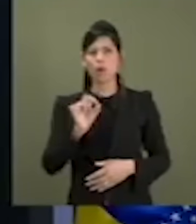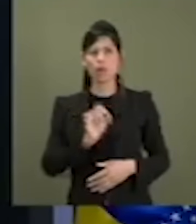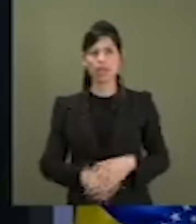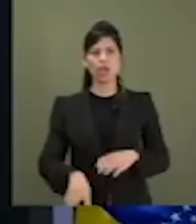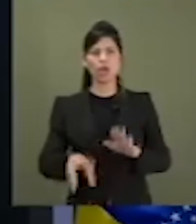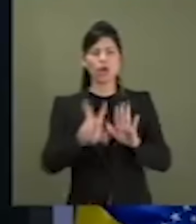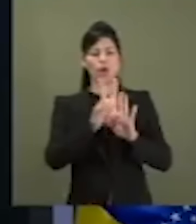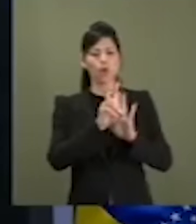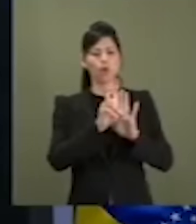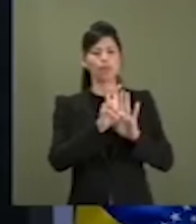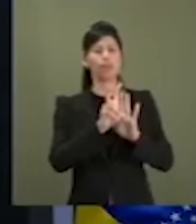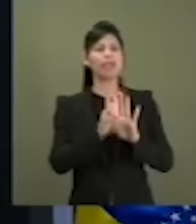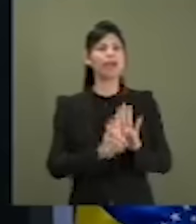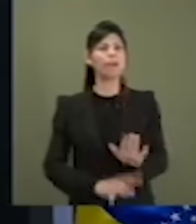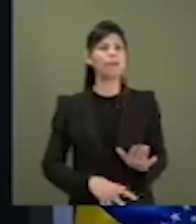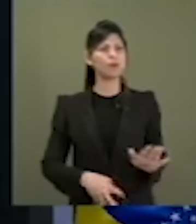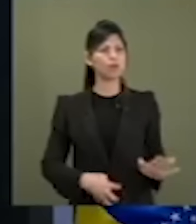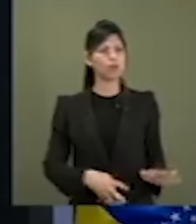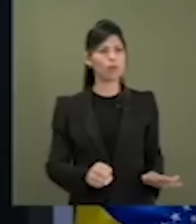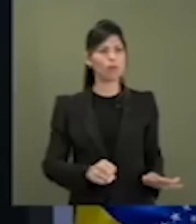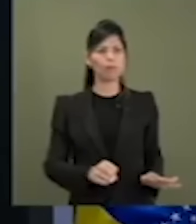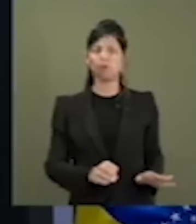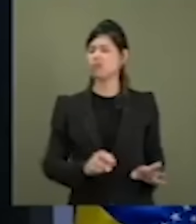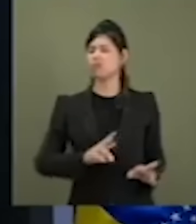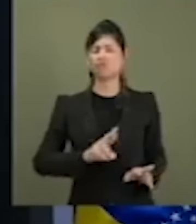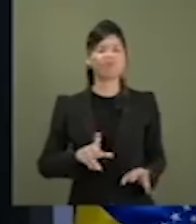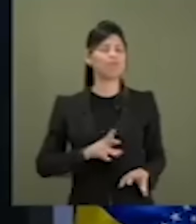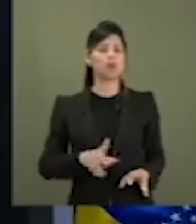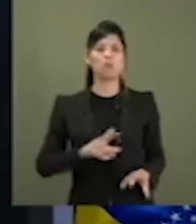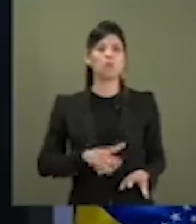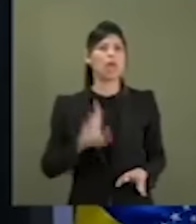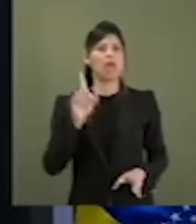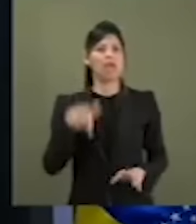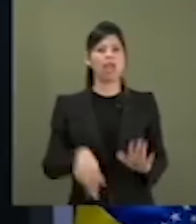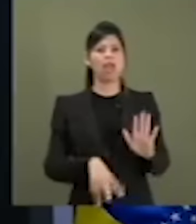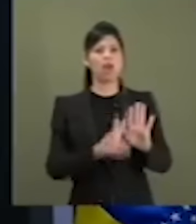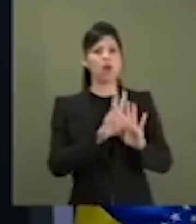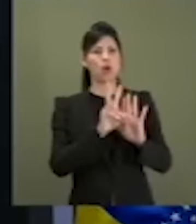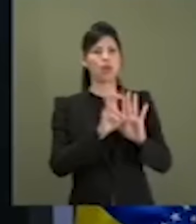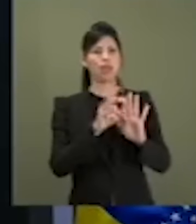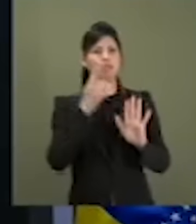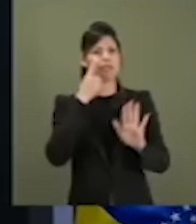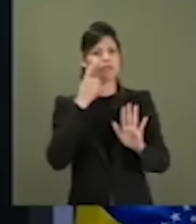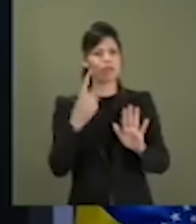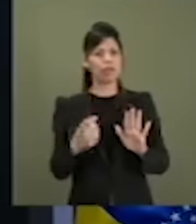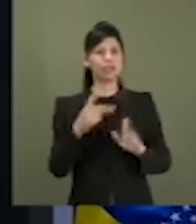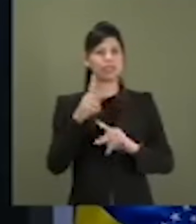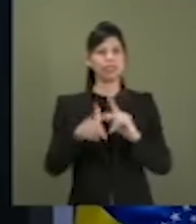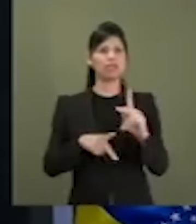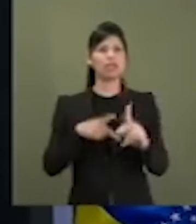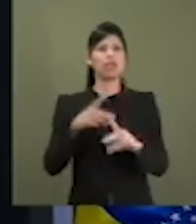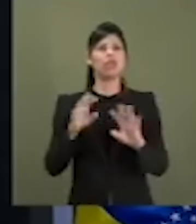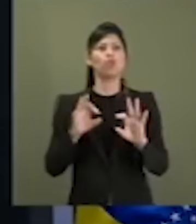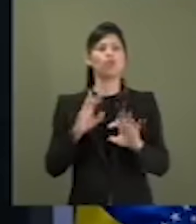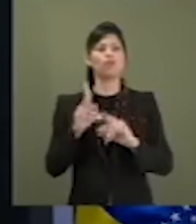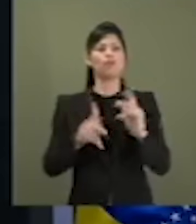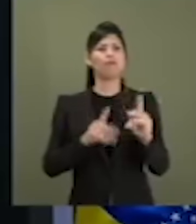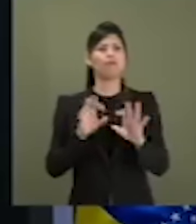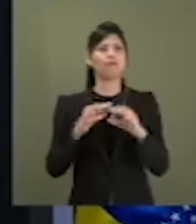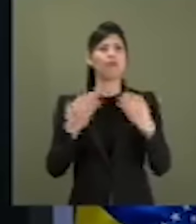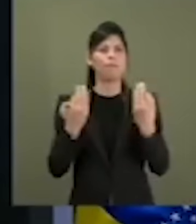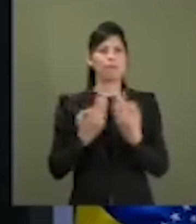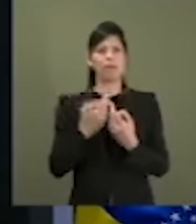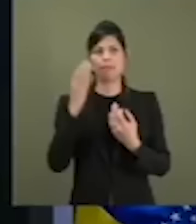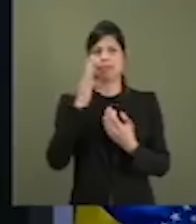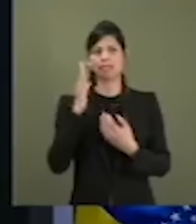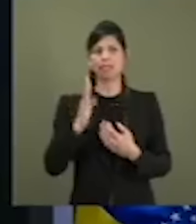a pauta do aborto não é a pauta da família brasileira. A pauta da família brasileira é a pauta da vida, a proteção à vida,